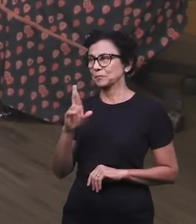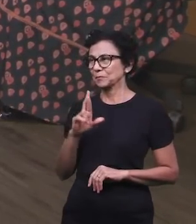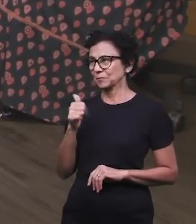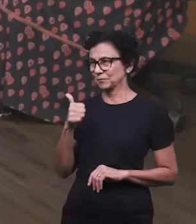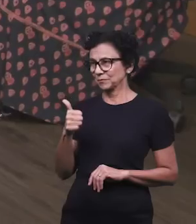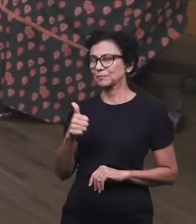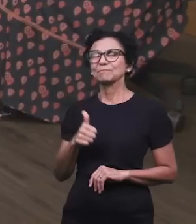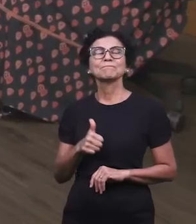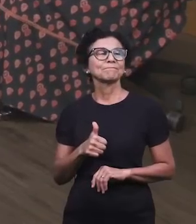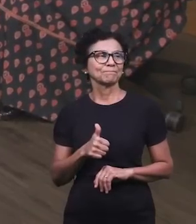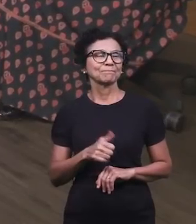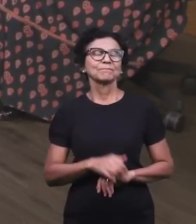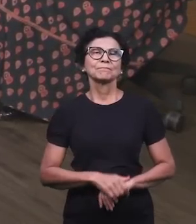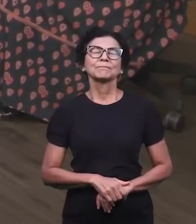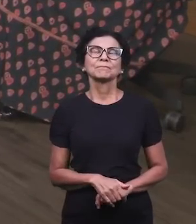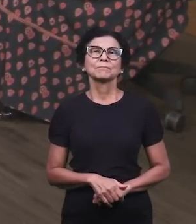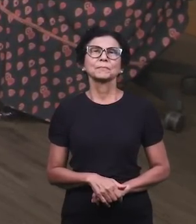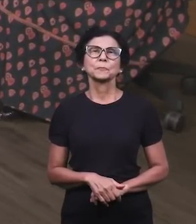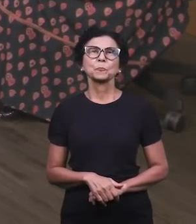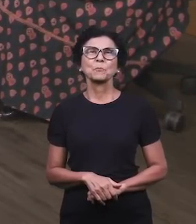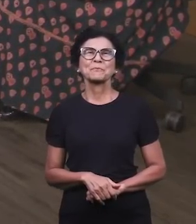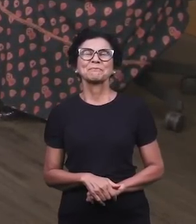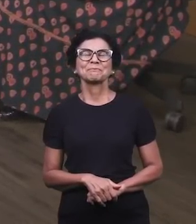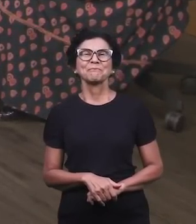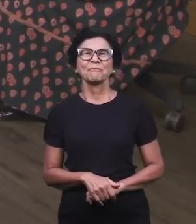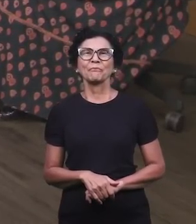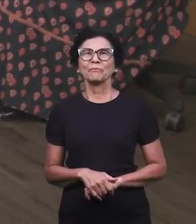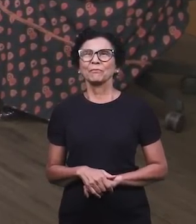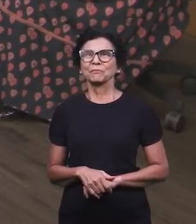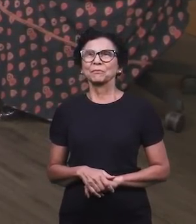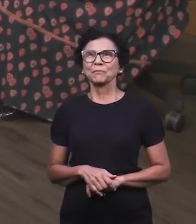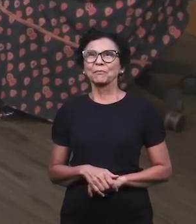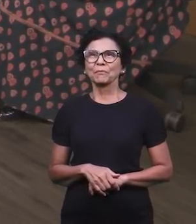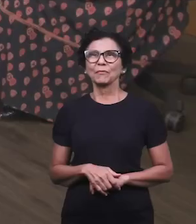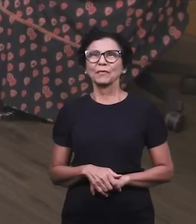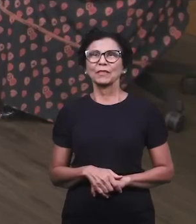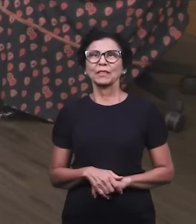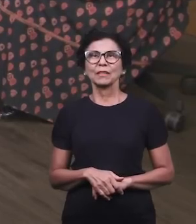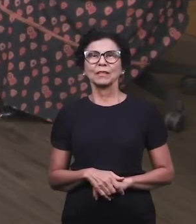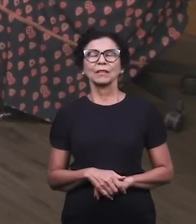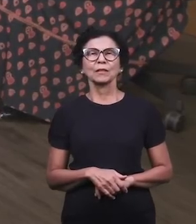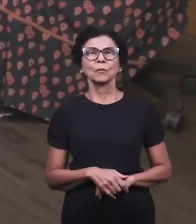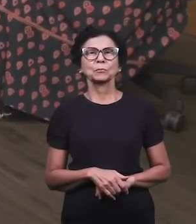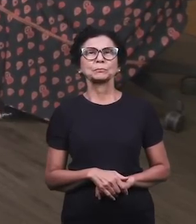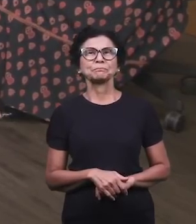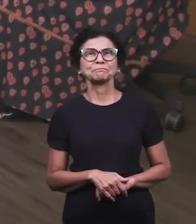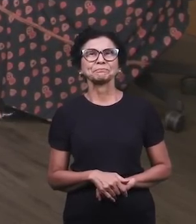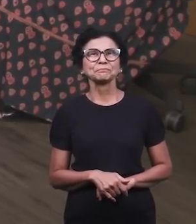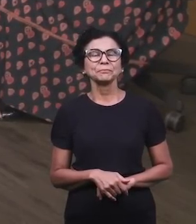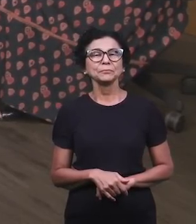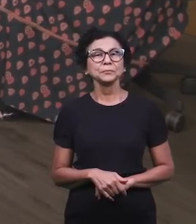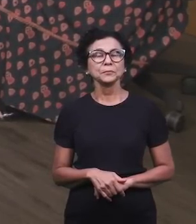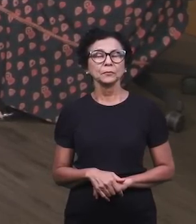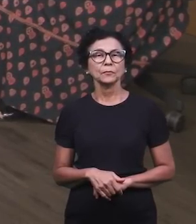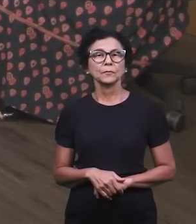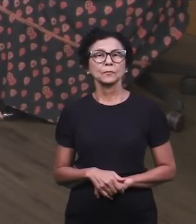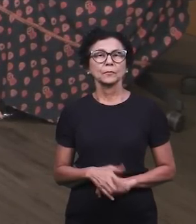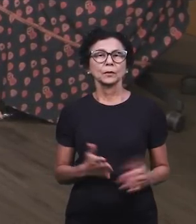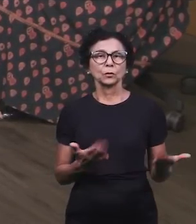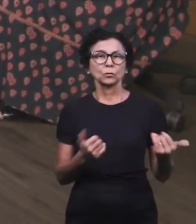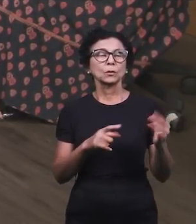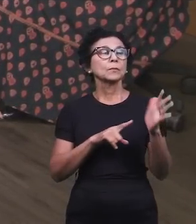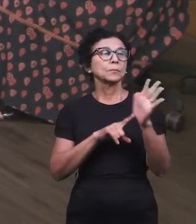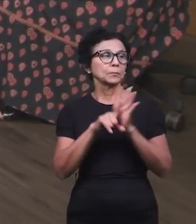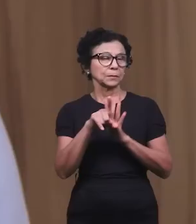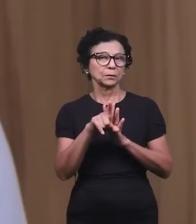mais? Temos agora, pastor, um jovem que vai fazer uma pergunta também, o Caio. Pai do Senhor Jesus, pastores aqui presentes, os jovens